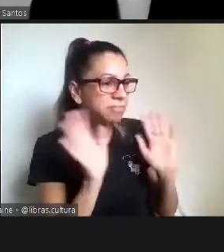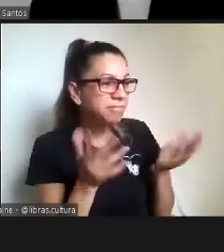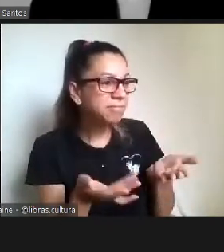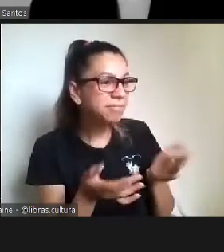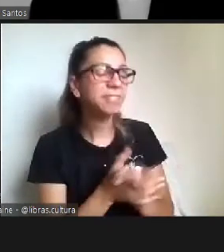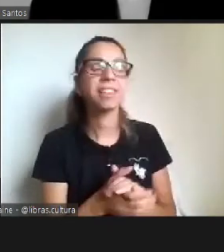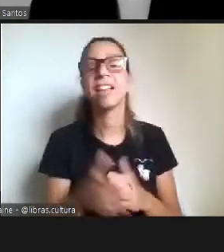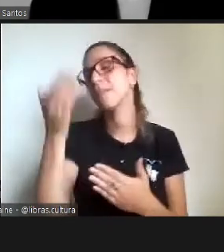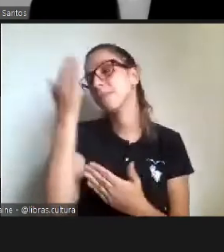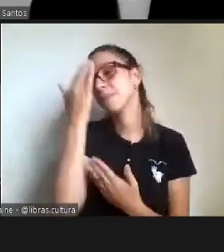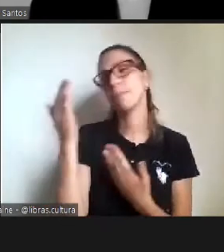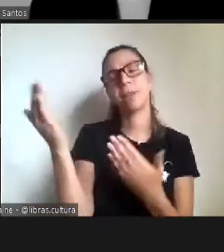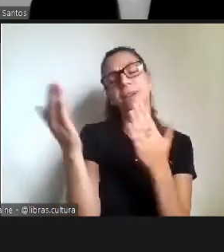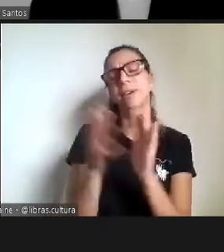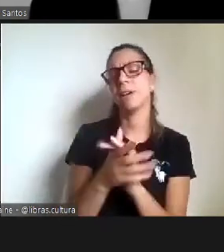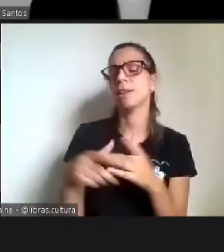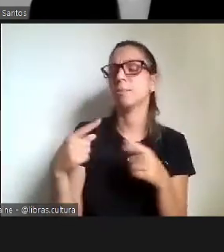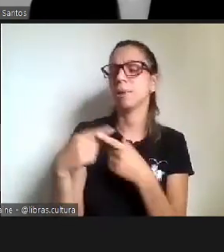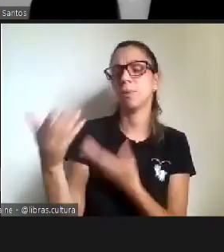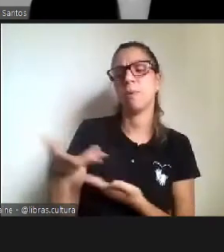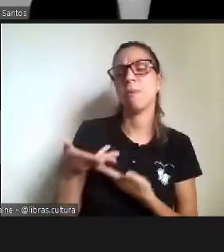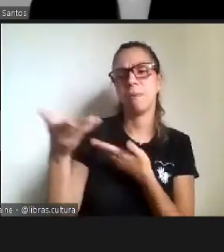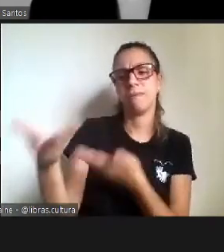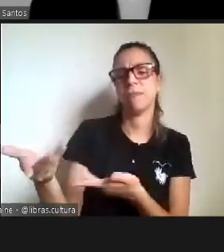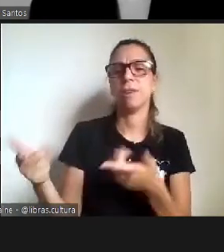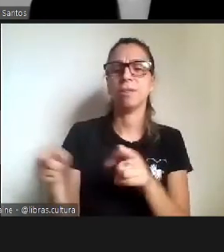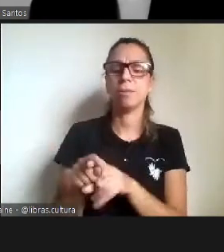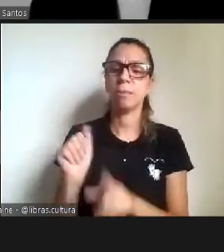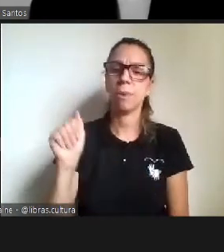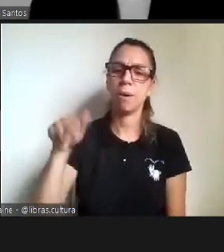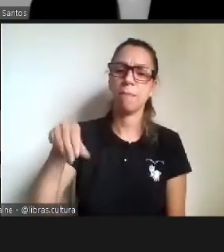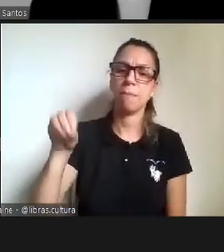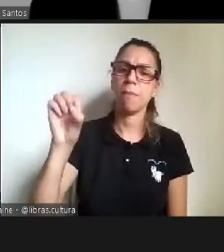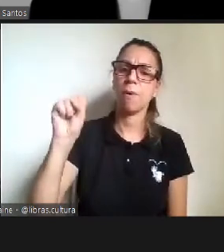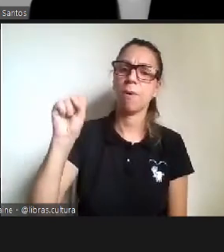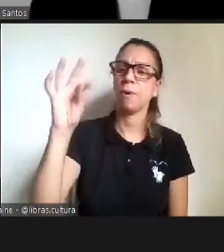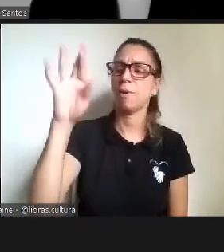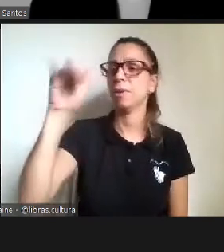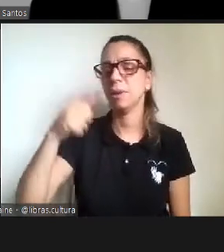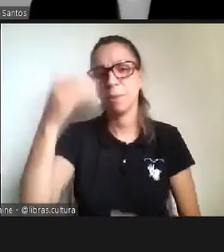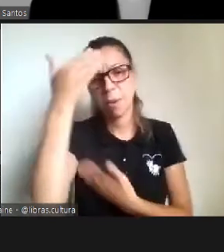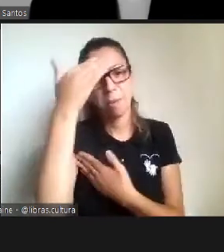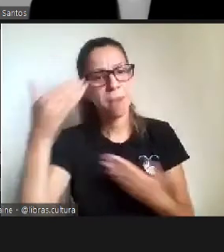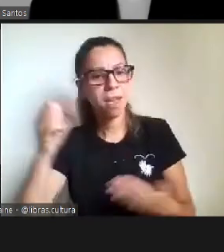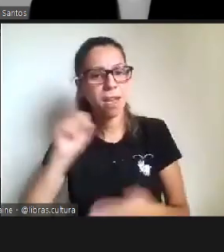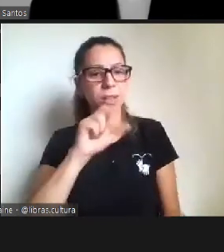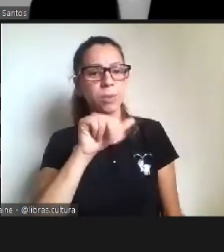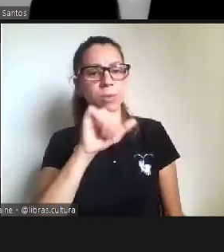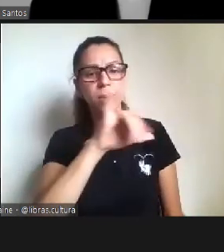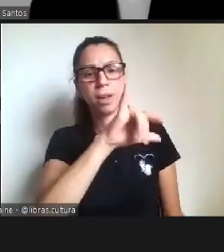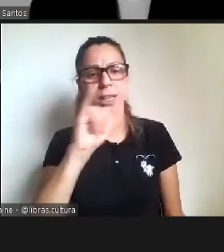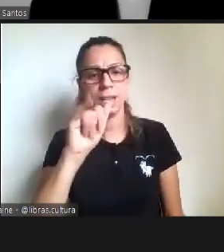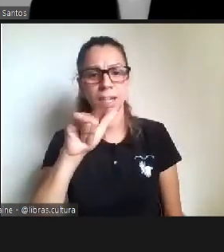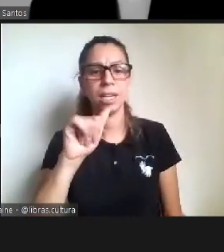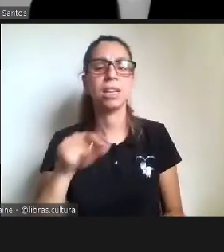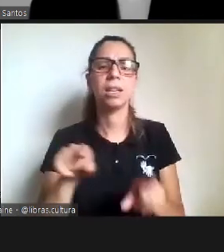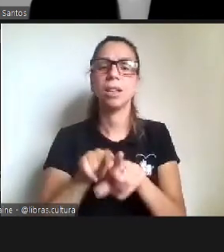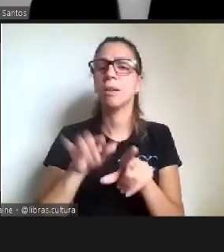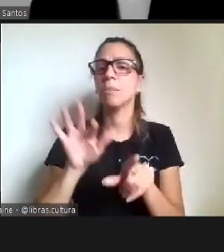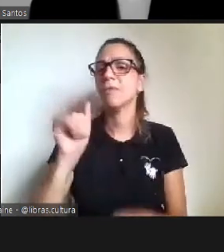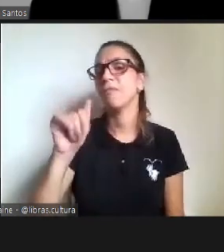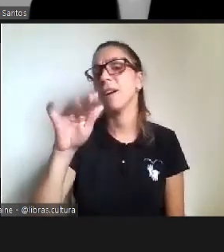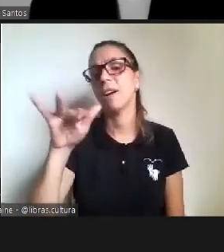Obrigada, eu tenho só a agradecer pelo convite, né, para a mostra. Obrigada, Felipe, por estar aqui. Obrigada, César. Obrigada,